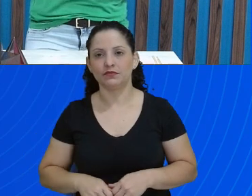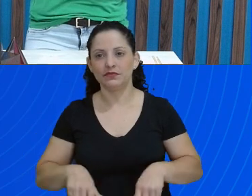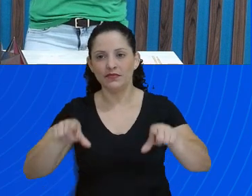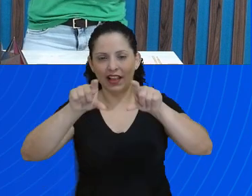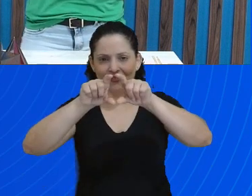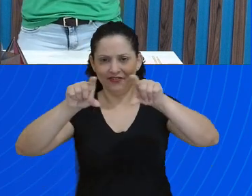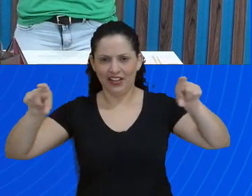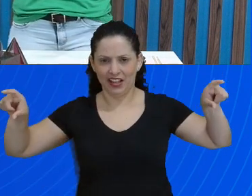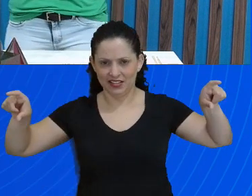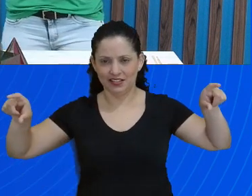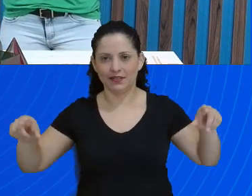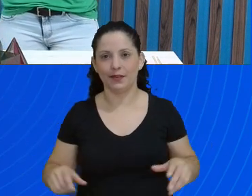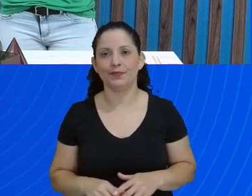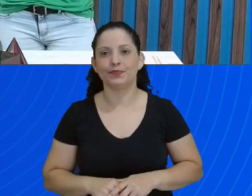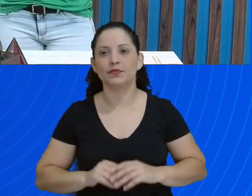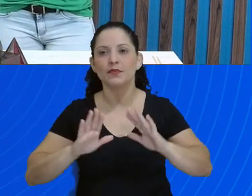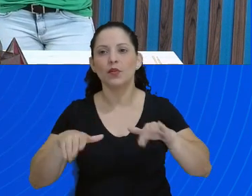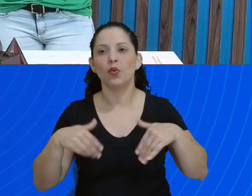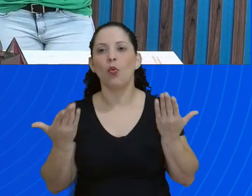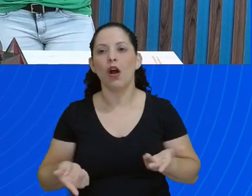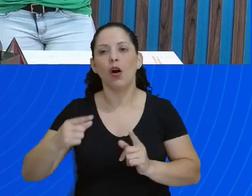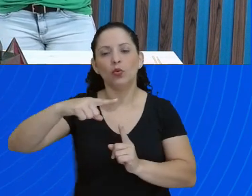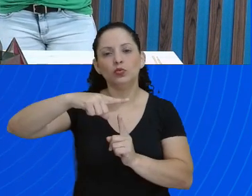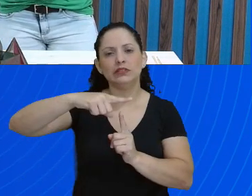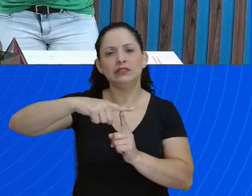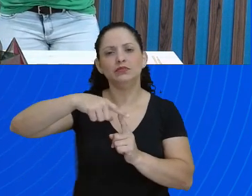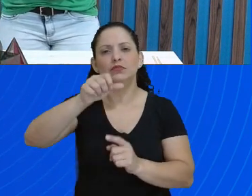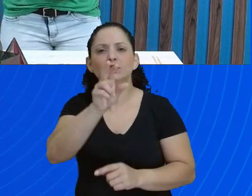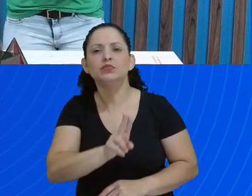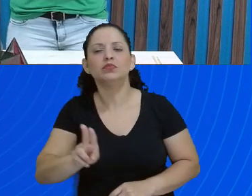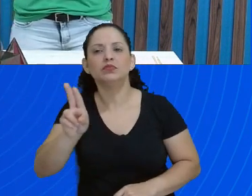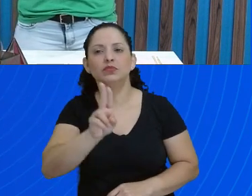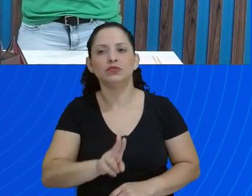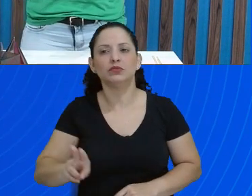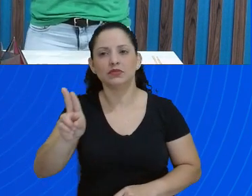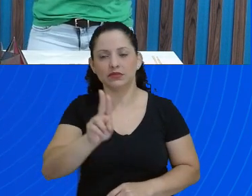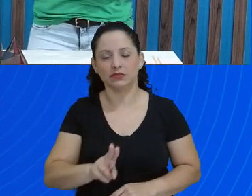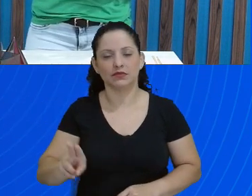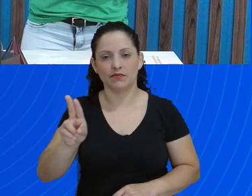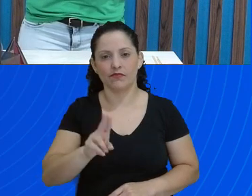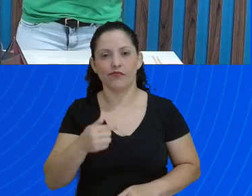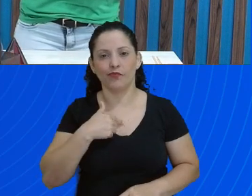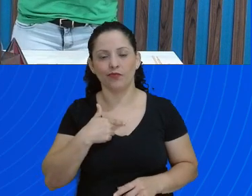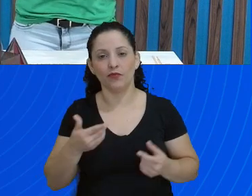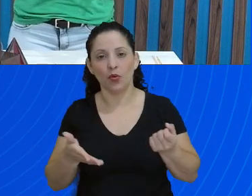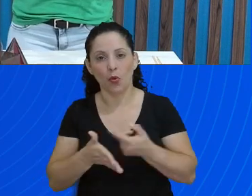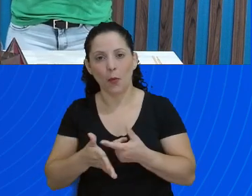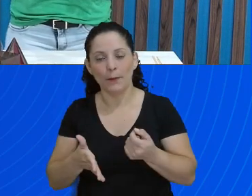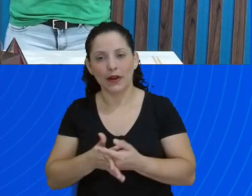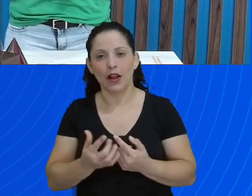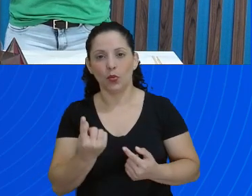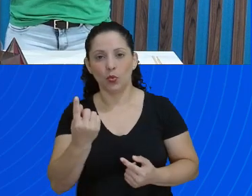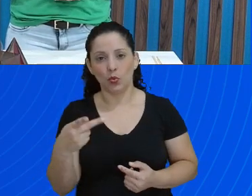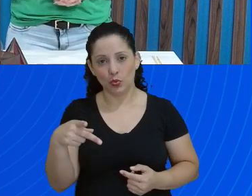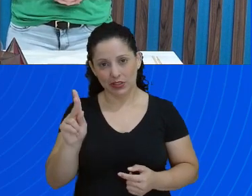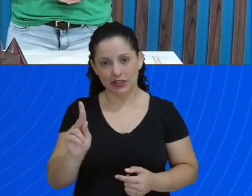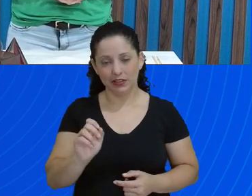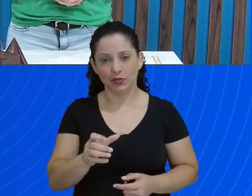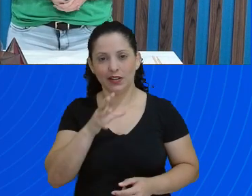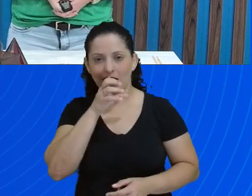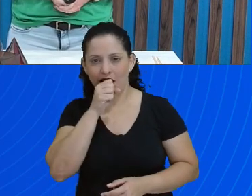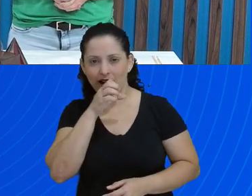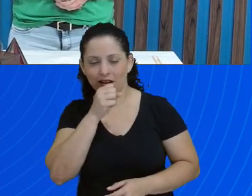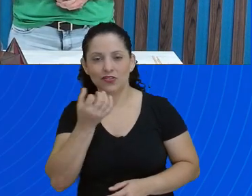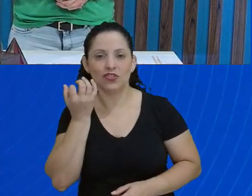frase, qual a grandeza que está sendo usada? Vou comprar 1 quilo de laranja para o suco